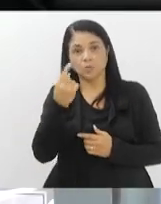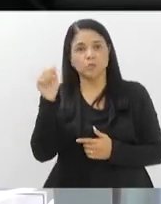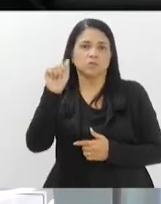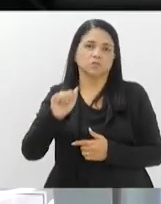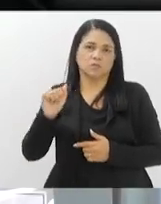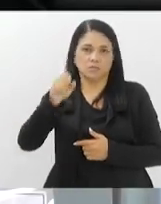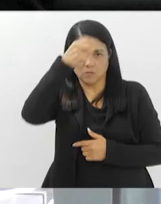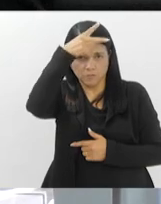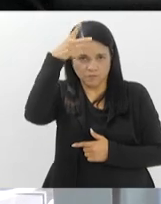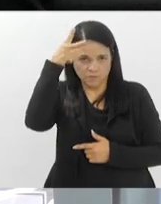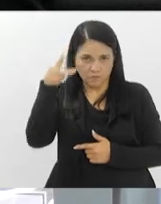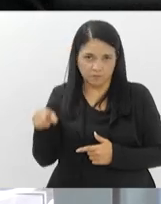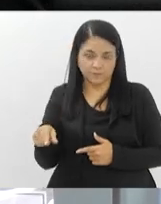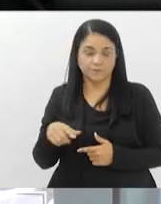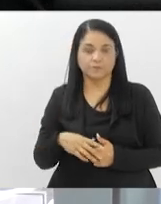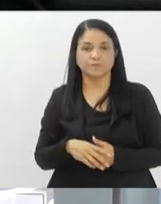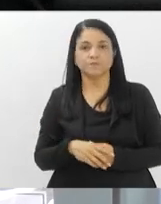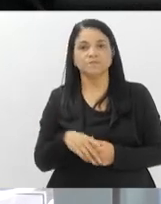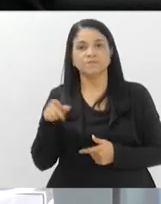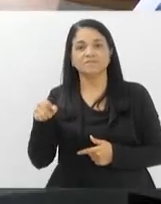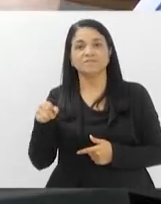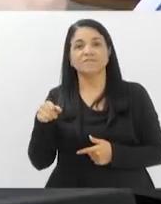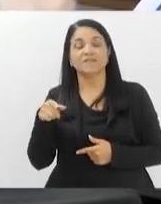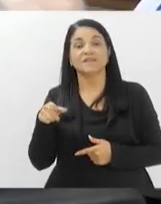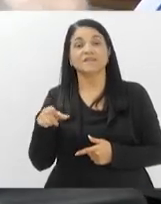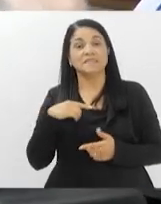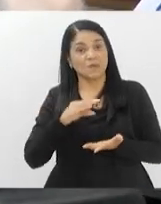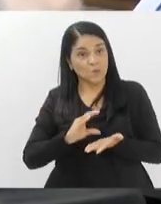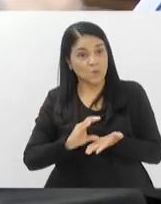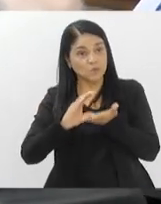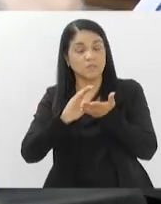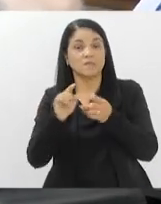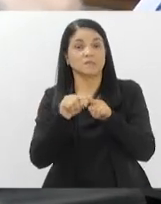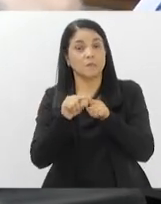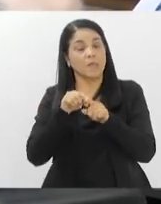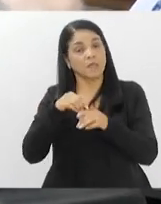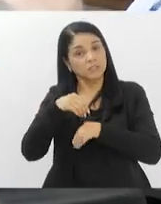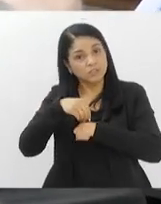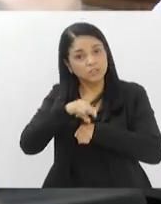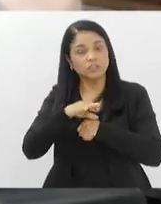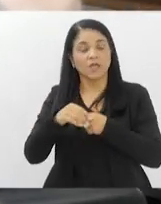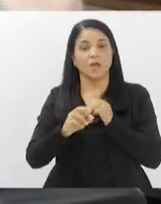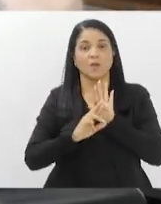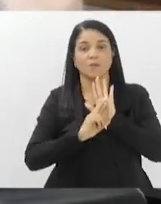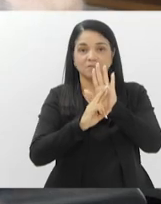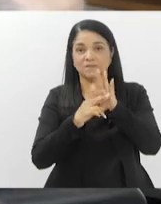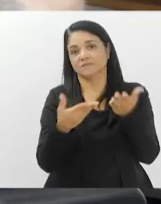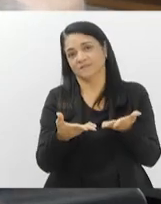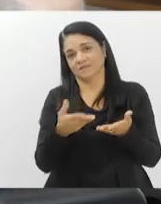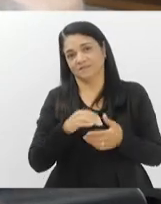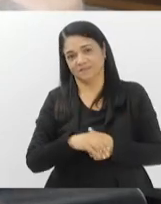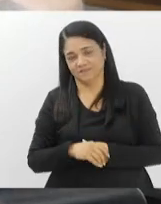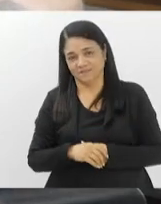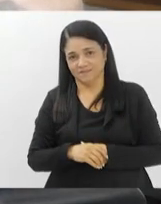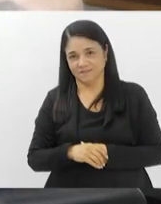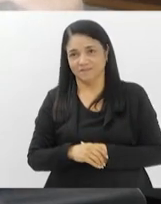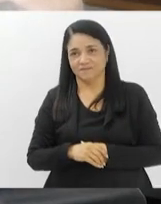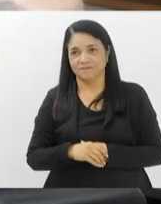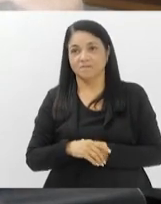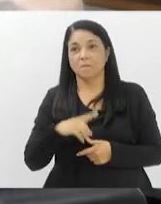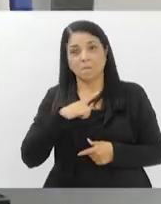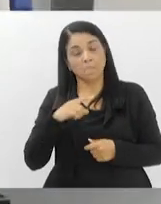É a única. O presidente passa lá, além de criar o conselho, ainda vai poder indicar um representante para lá. Ou representante, que aí pode